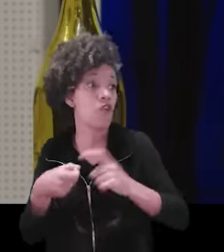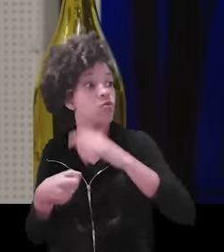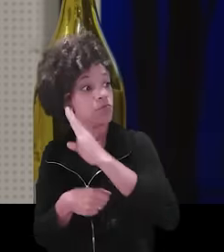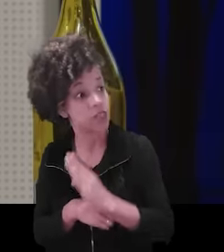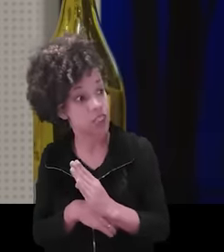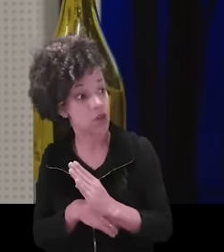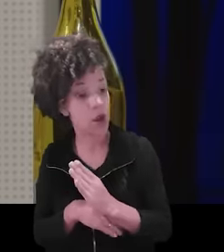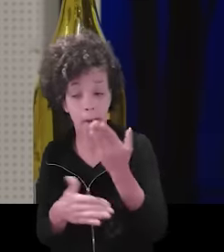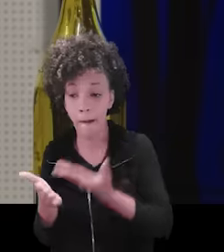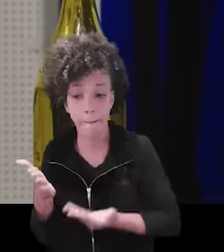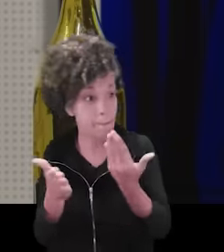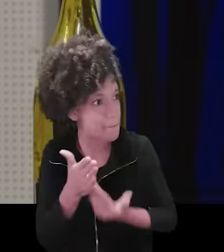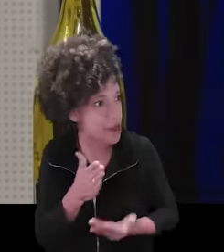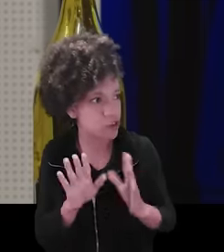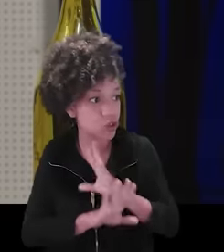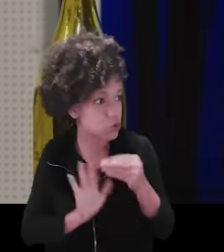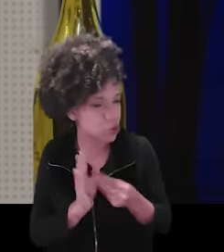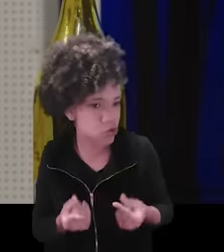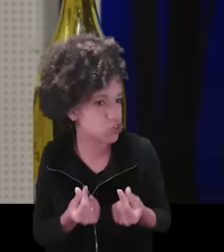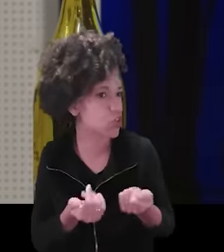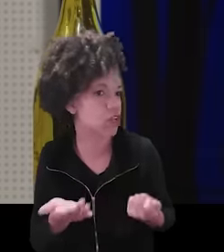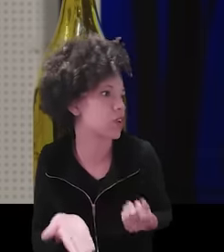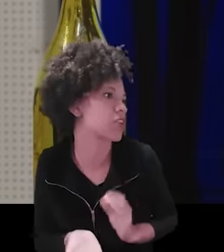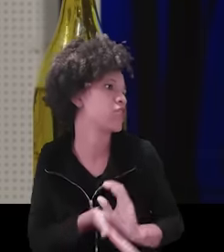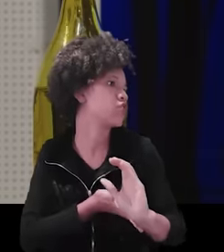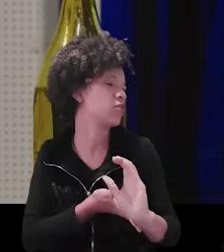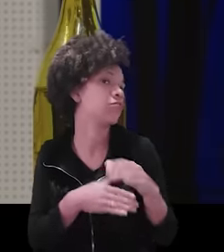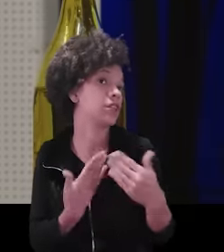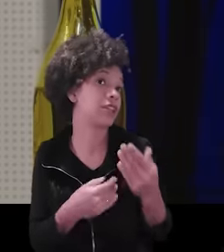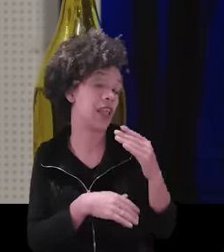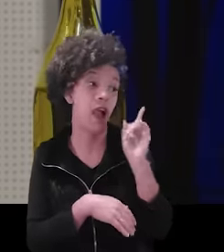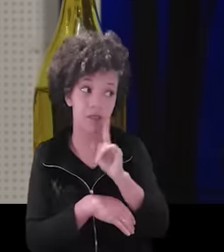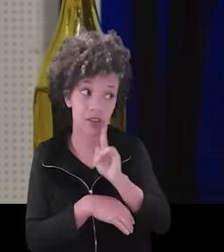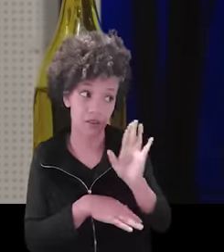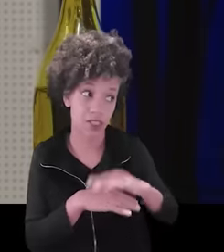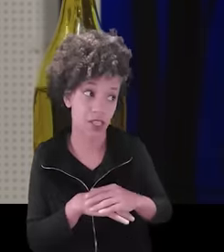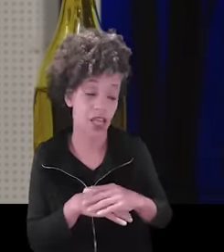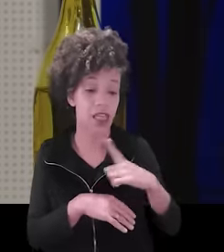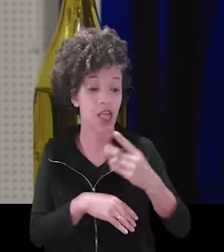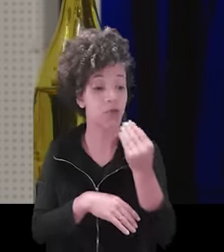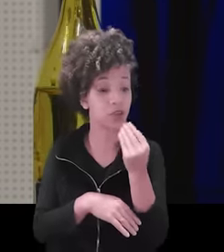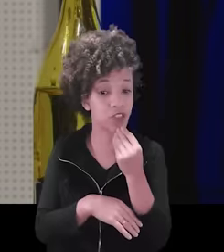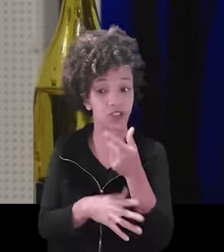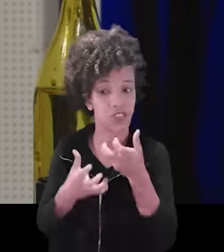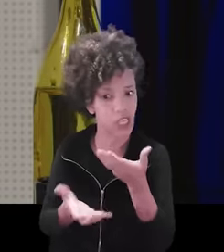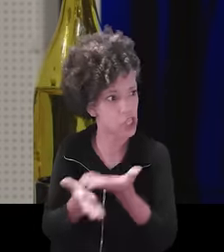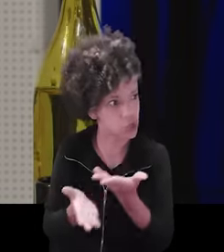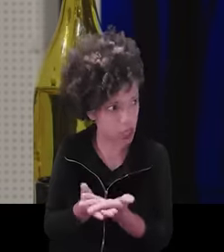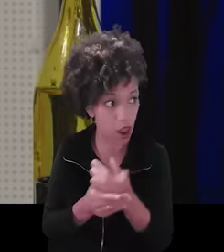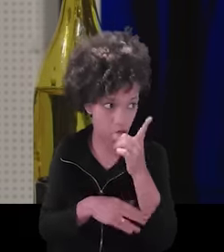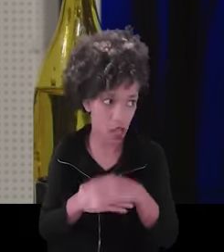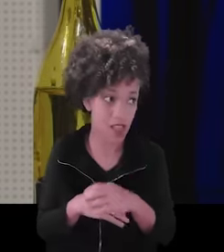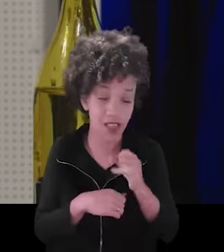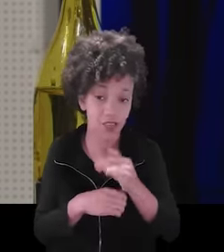volta para o Brasil perde toda todo o dinheiro que a gente investiu e outra americana é assim ele vai te dar a chance que você